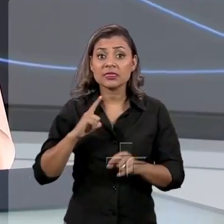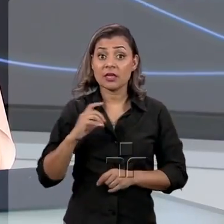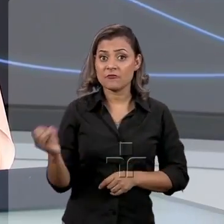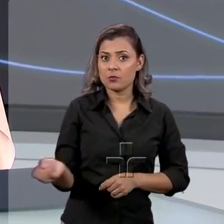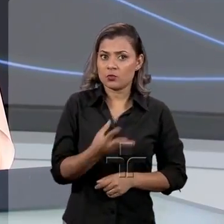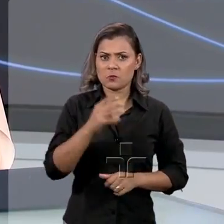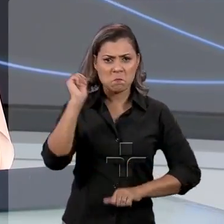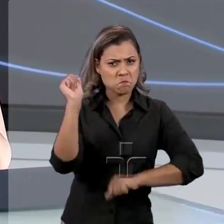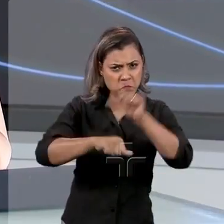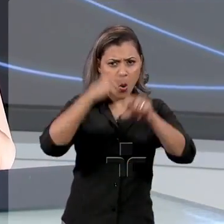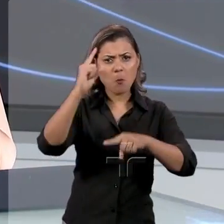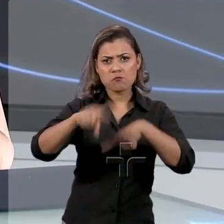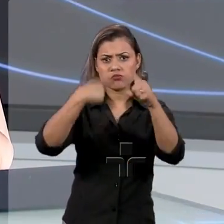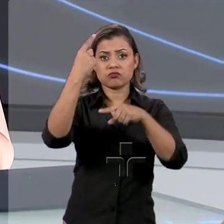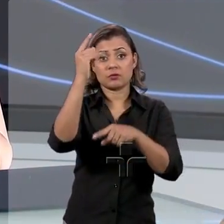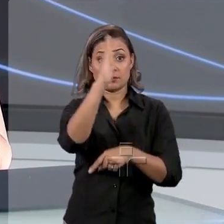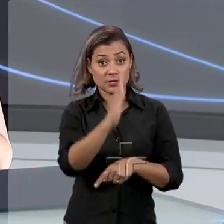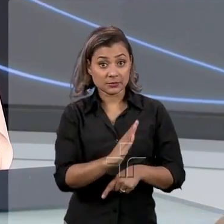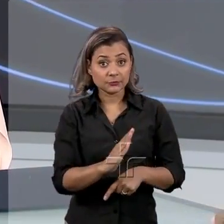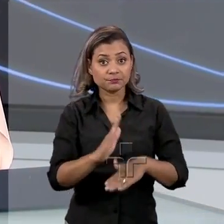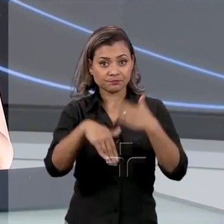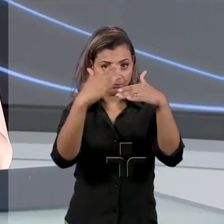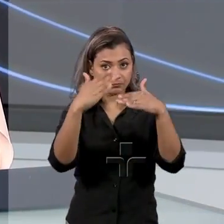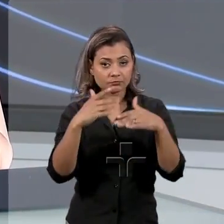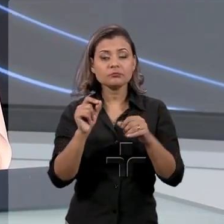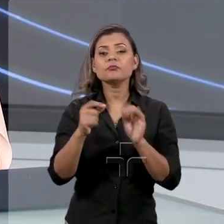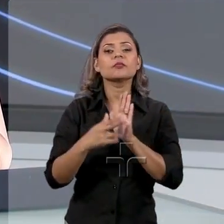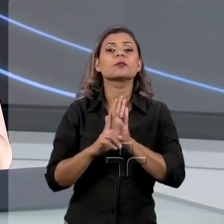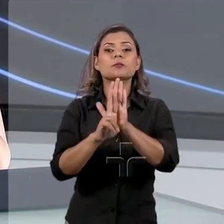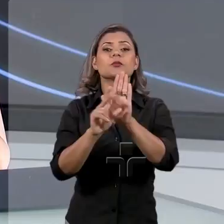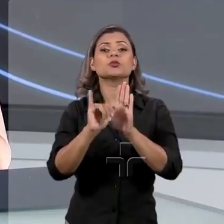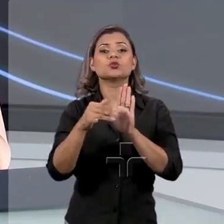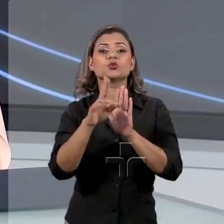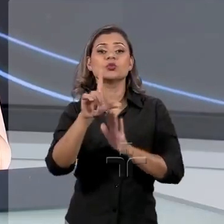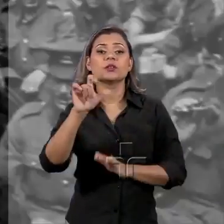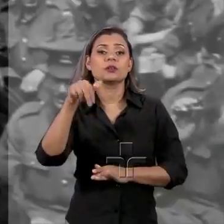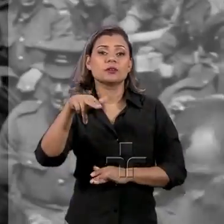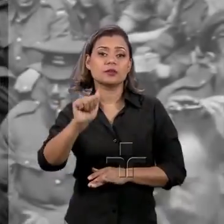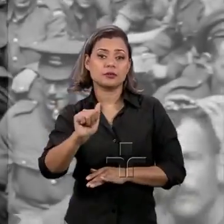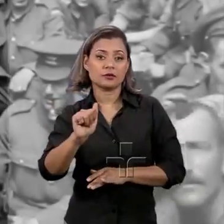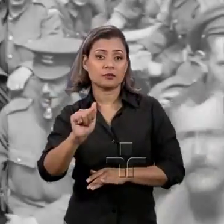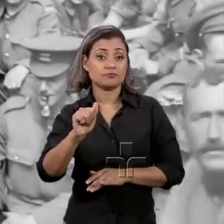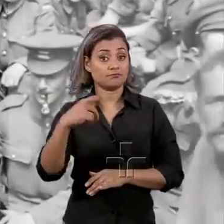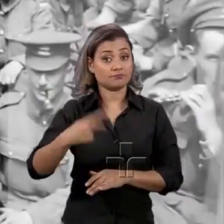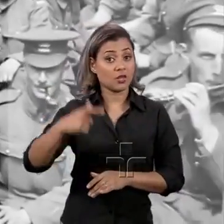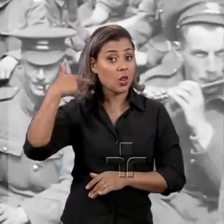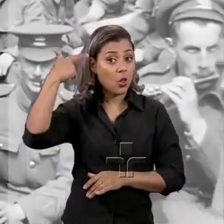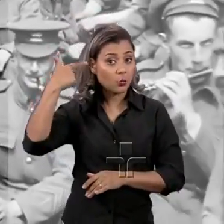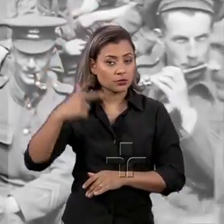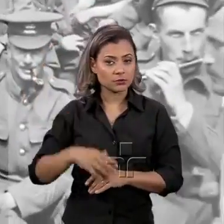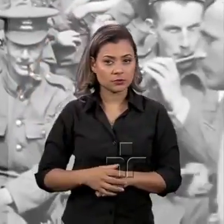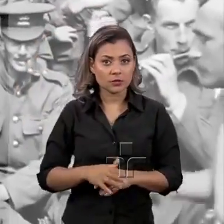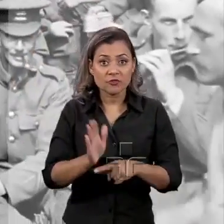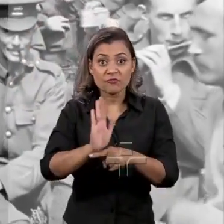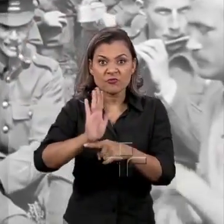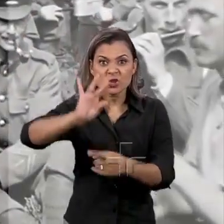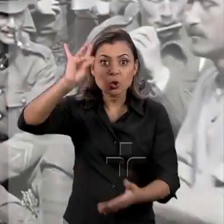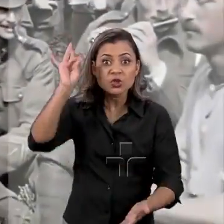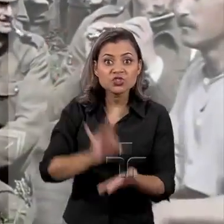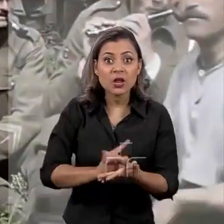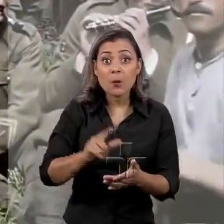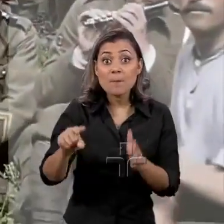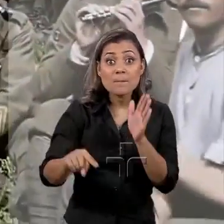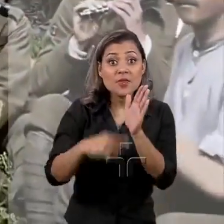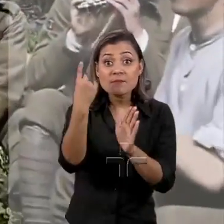para a humanidade. É o que mostra a correspondente em Londres, Juliana Ionezawa. Vídeos originais da Primeira